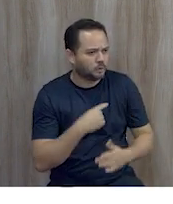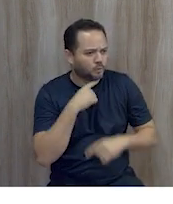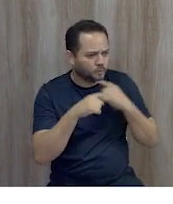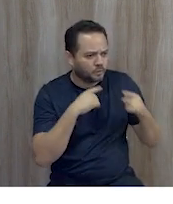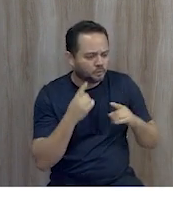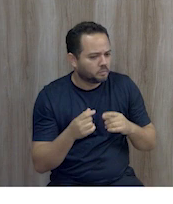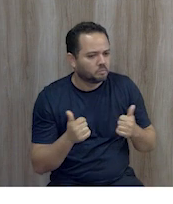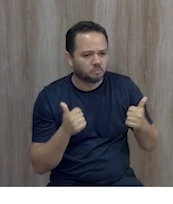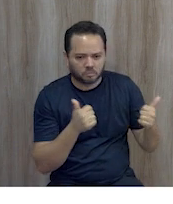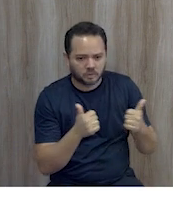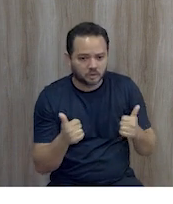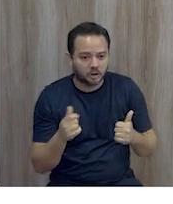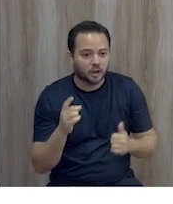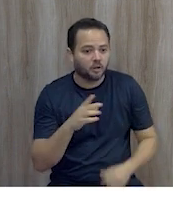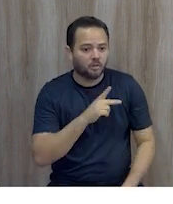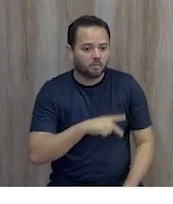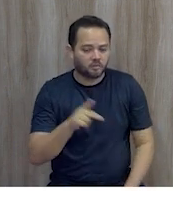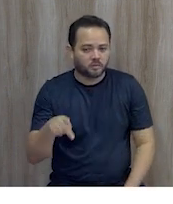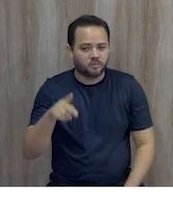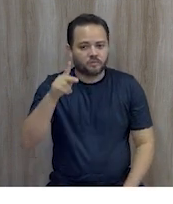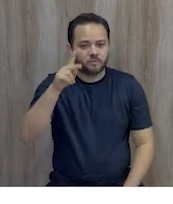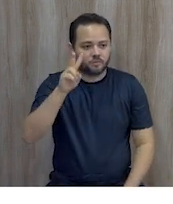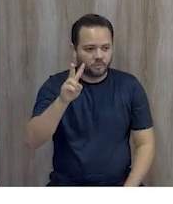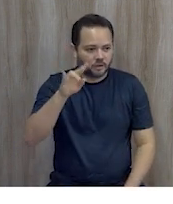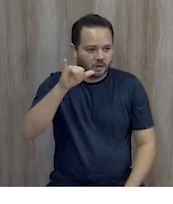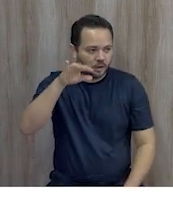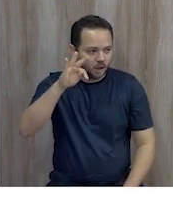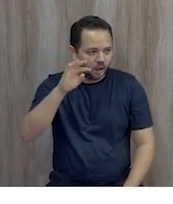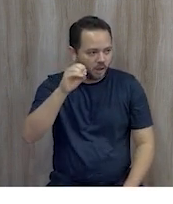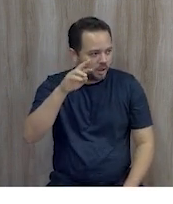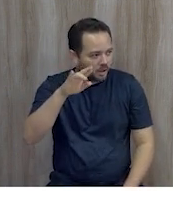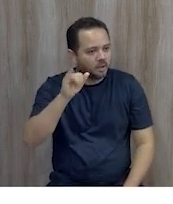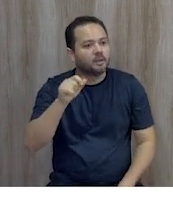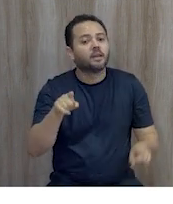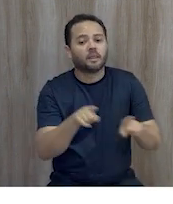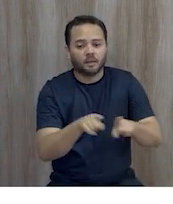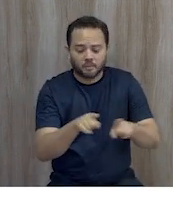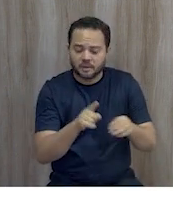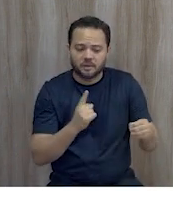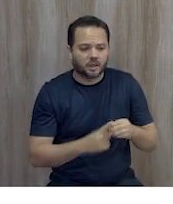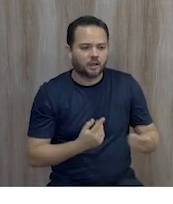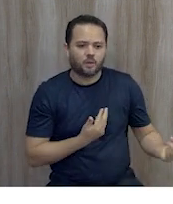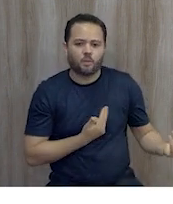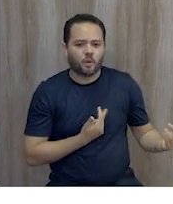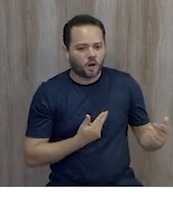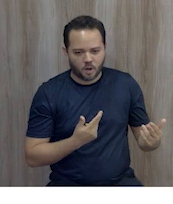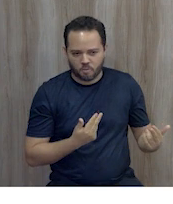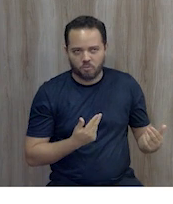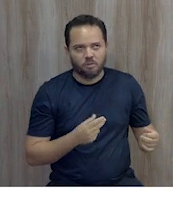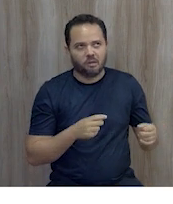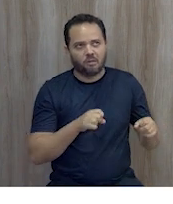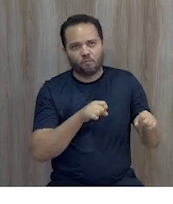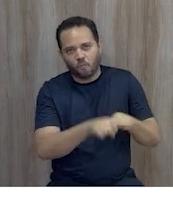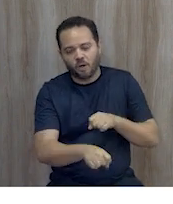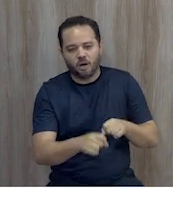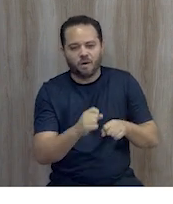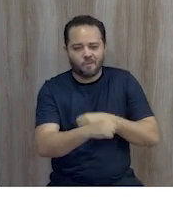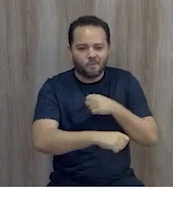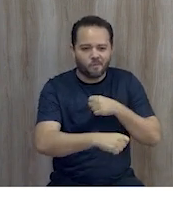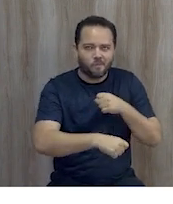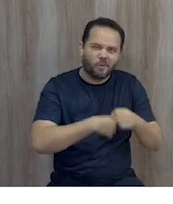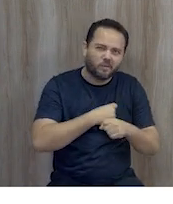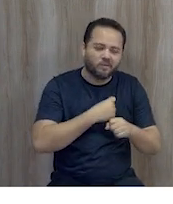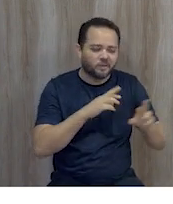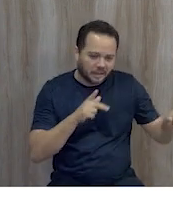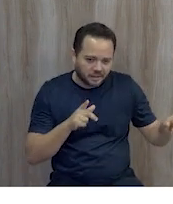dúvidas. Eu sou a professora Vitória Lima. Formei também lá em São José dos Campos, junto com a Naira, não exatamente no mesmo ano, né, que ela foi minha